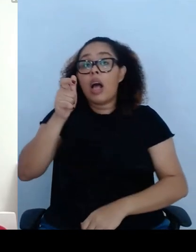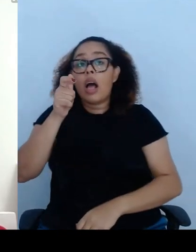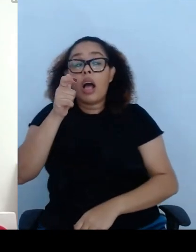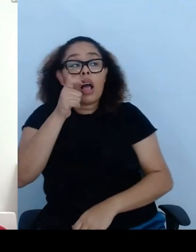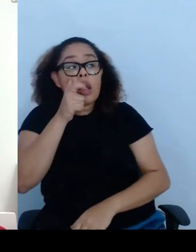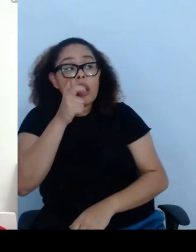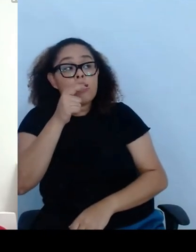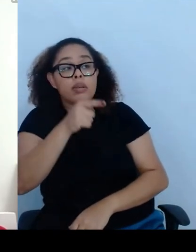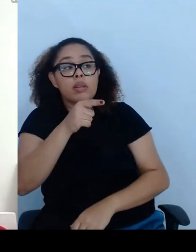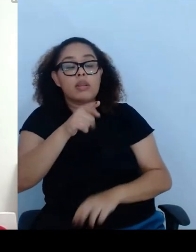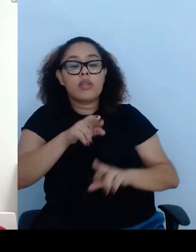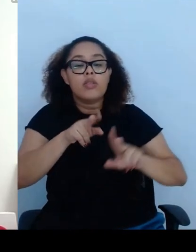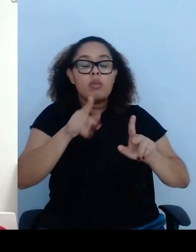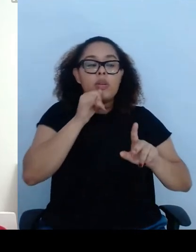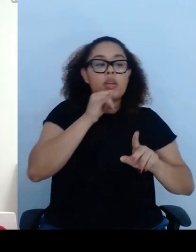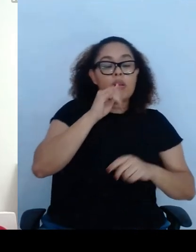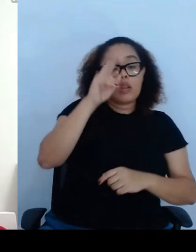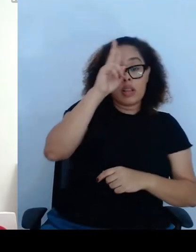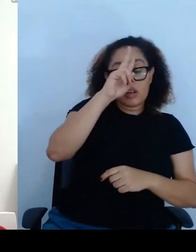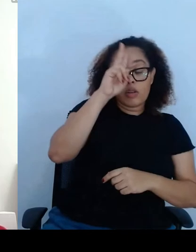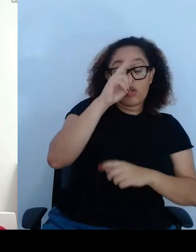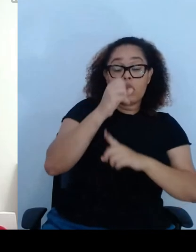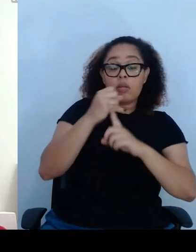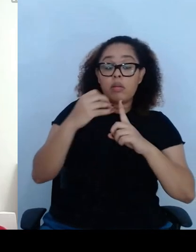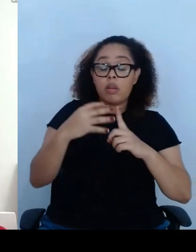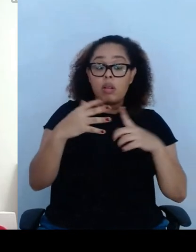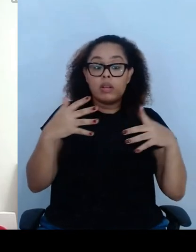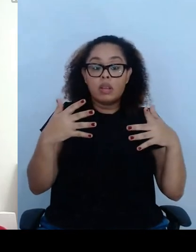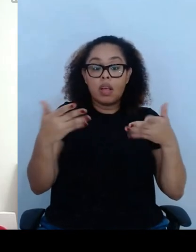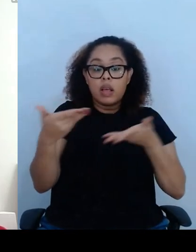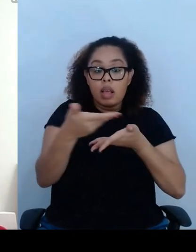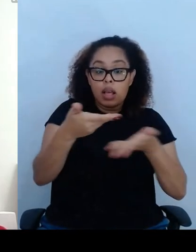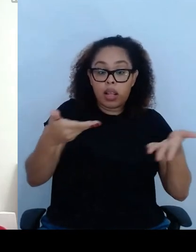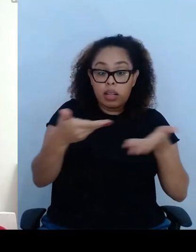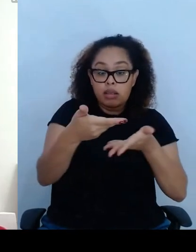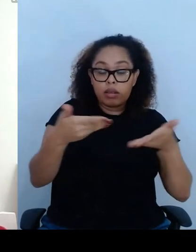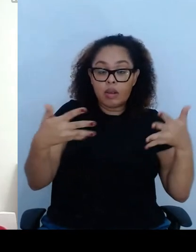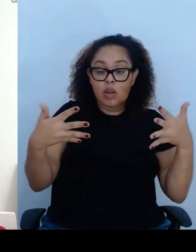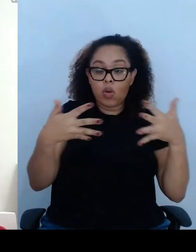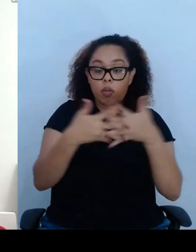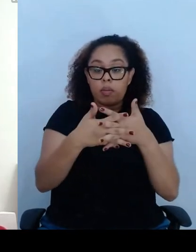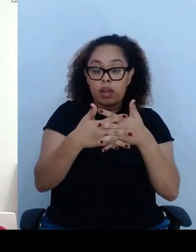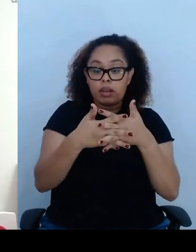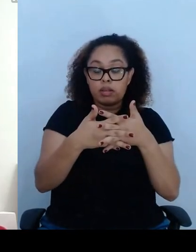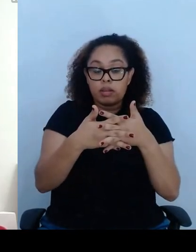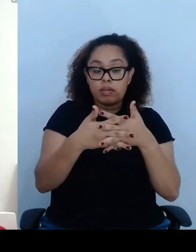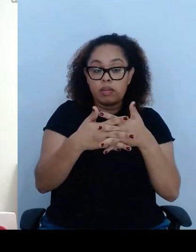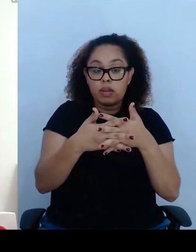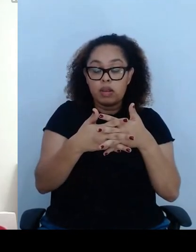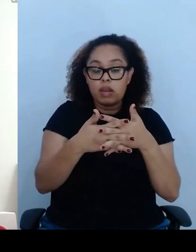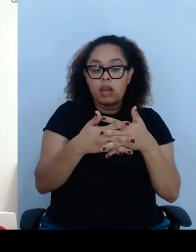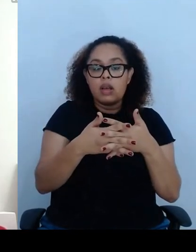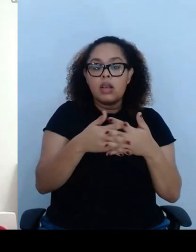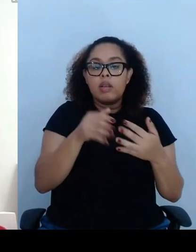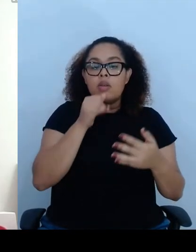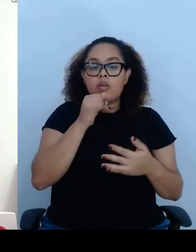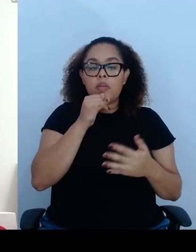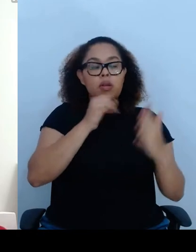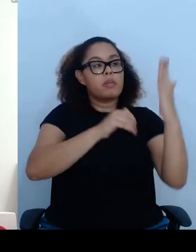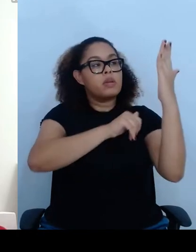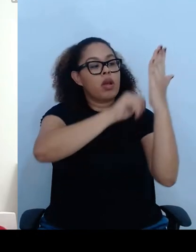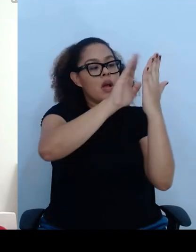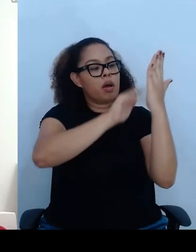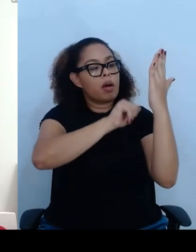sempre é uma relação complexa muitas vezes as pessoas que olham para as pinturas então